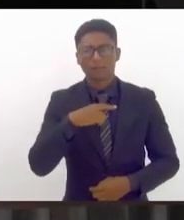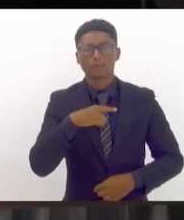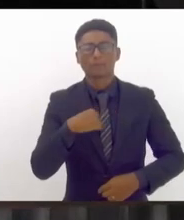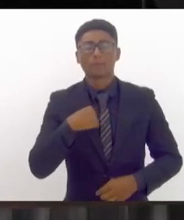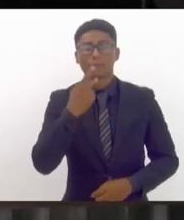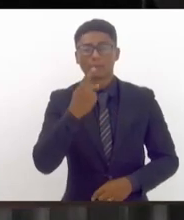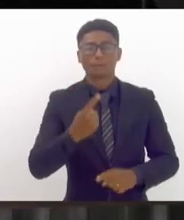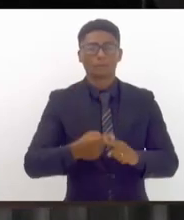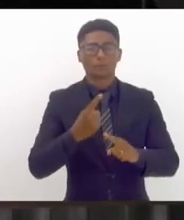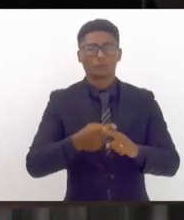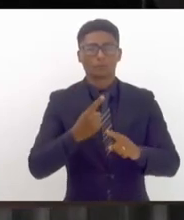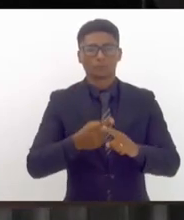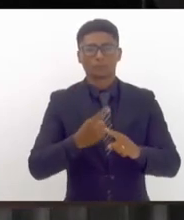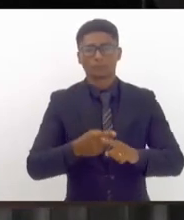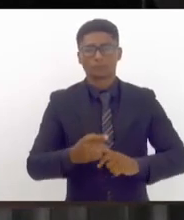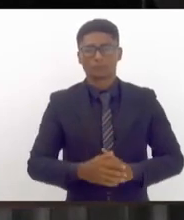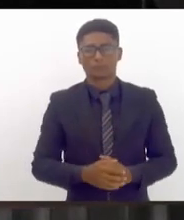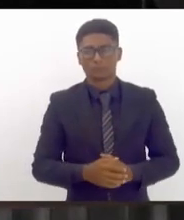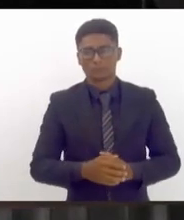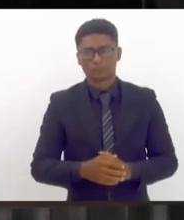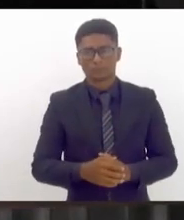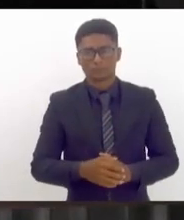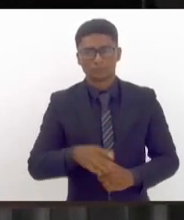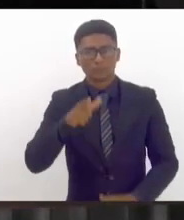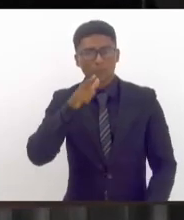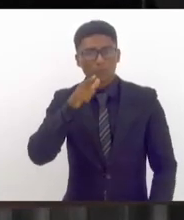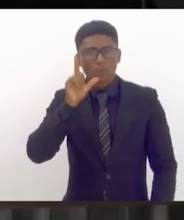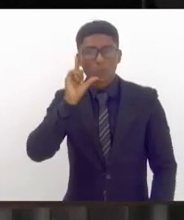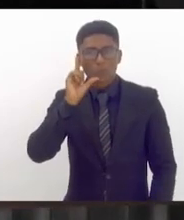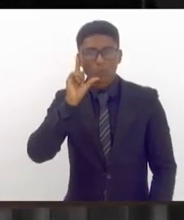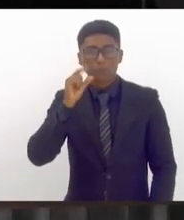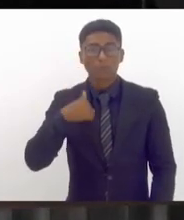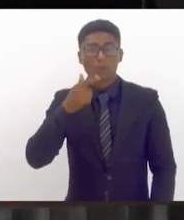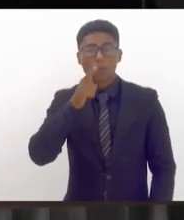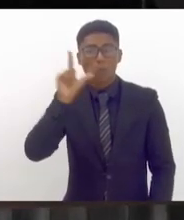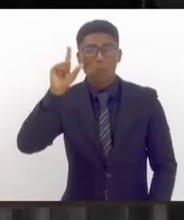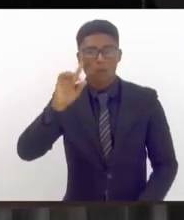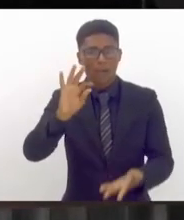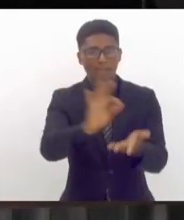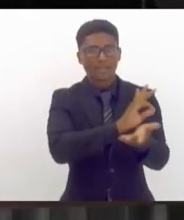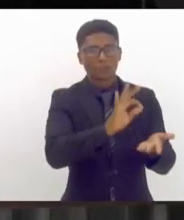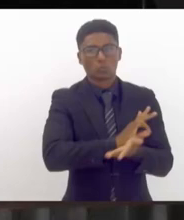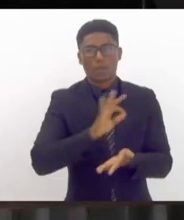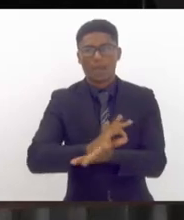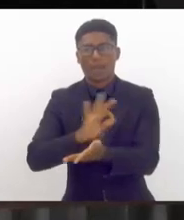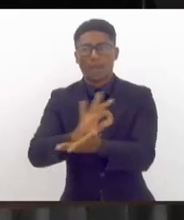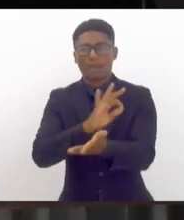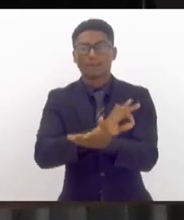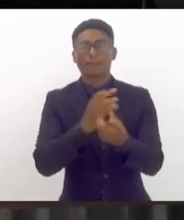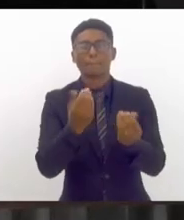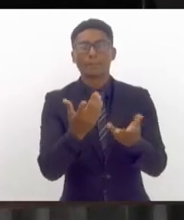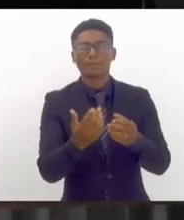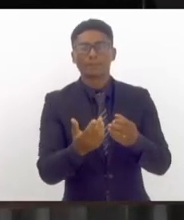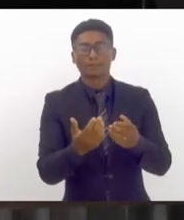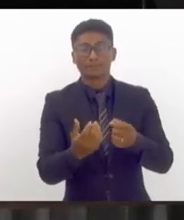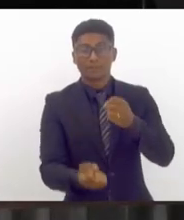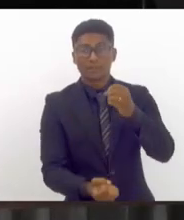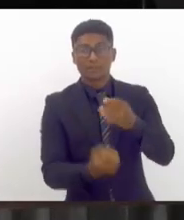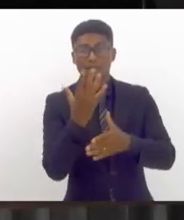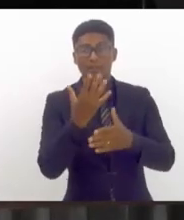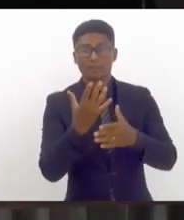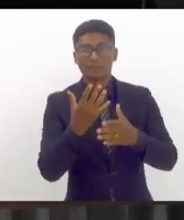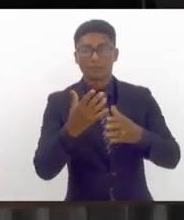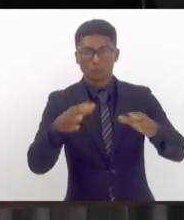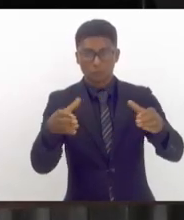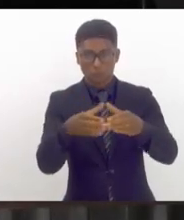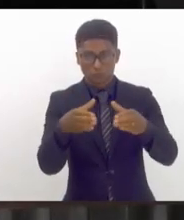deputada? Pelo fato de que ontem consegui as assinaturas necessárias para a gente criar a Frente Parlamentar de